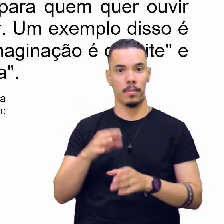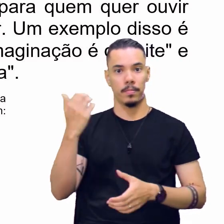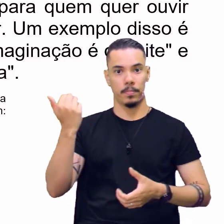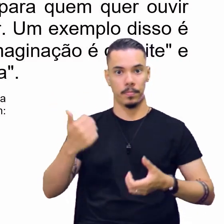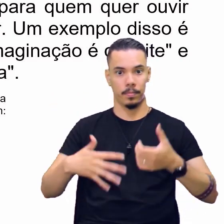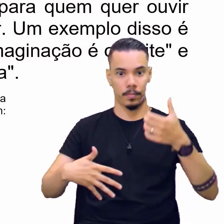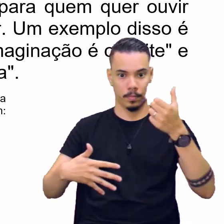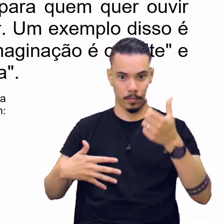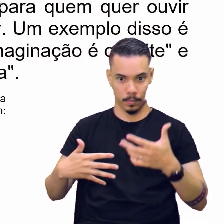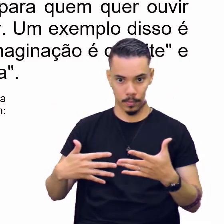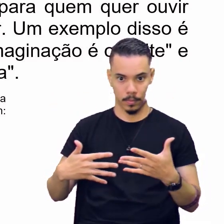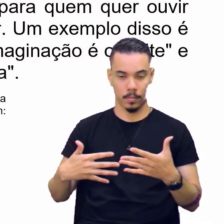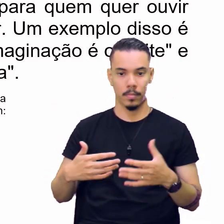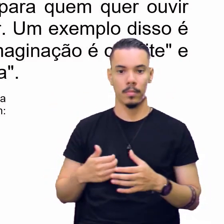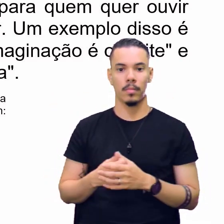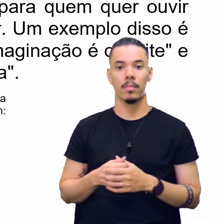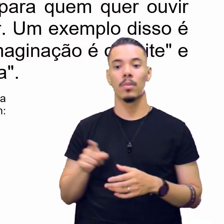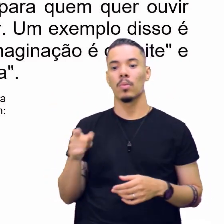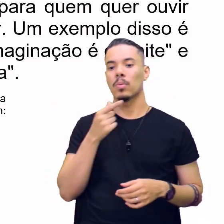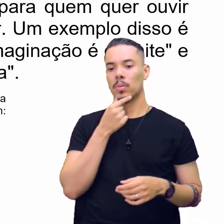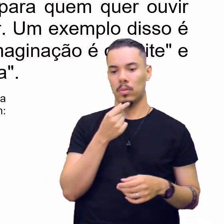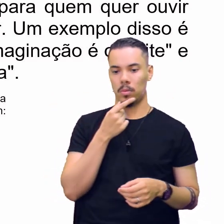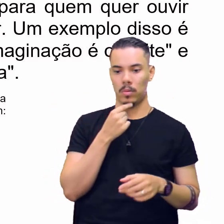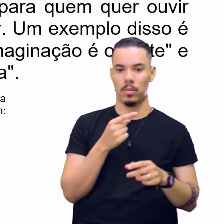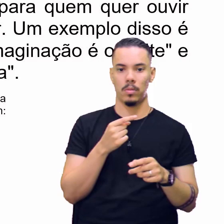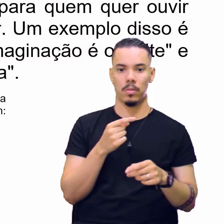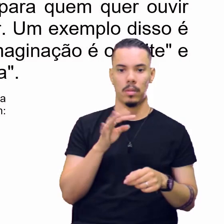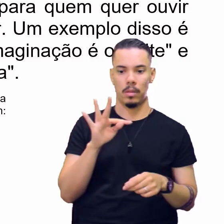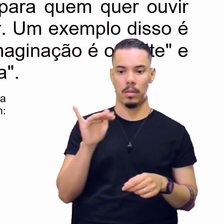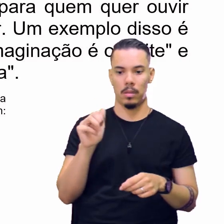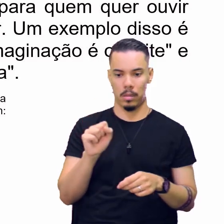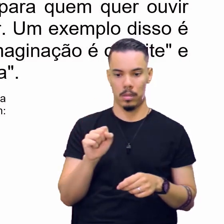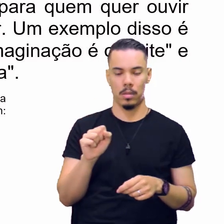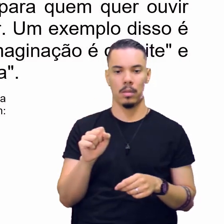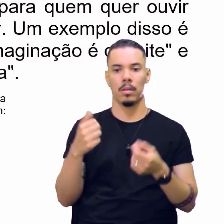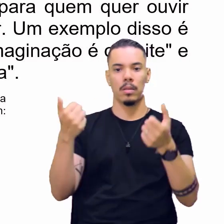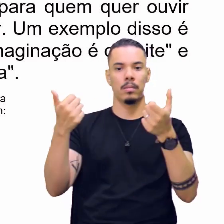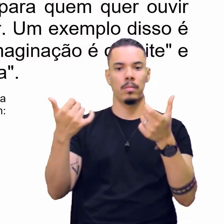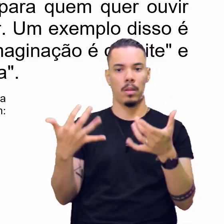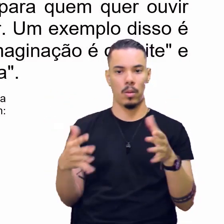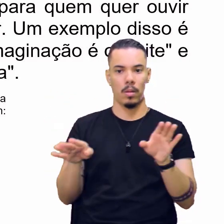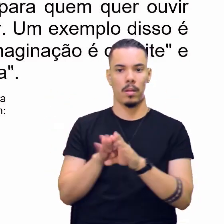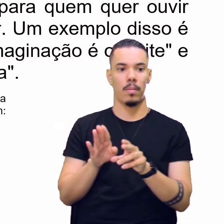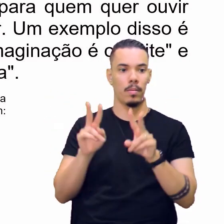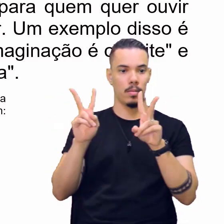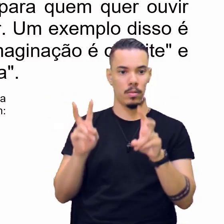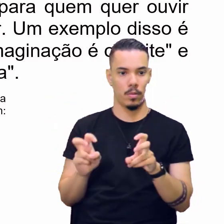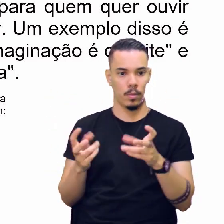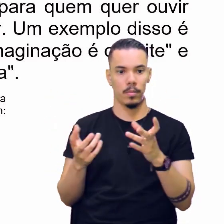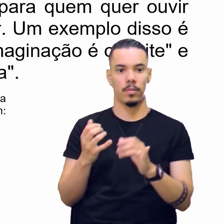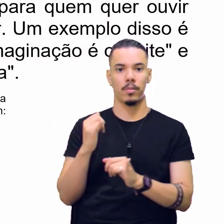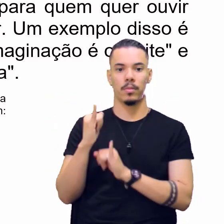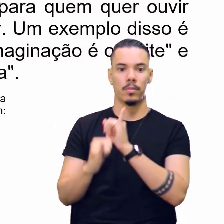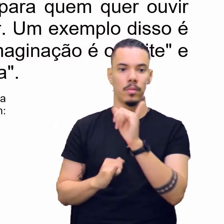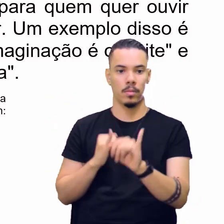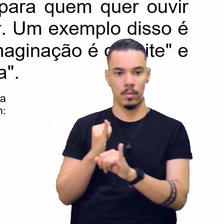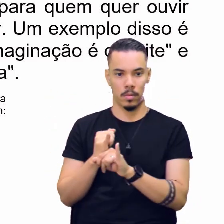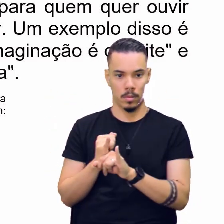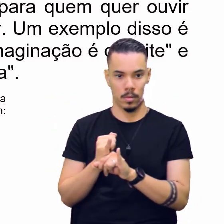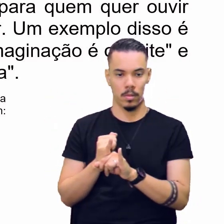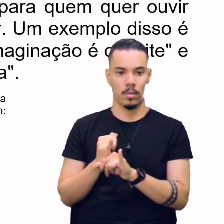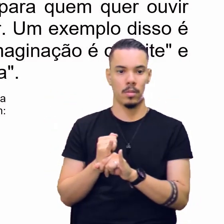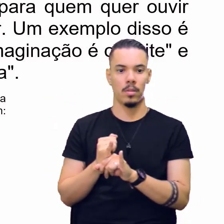explanações. Taz falou ainda das virtudes dessa nova era digital: